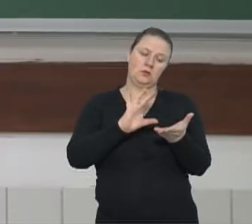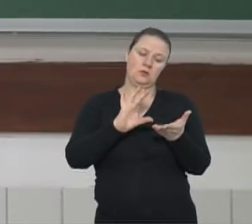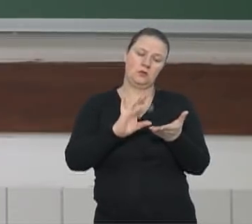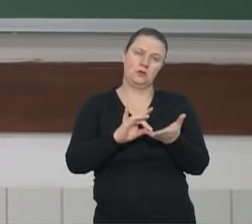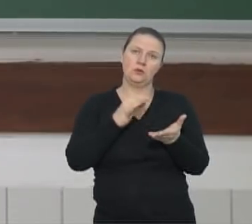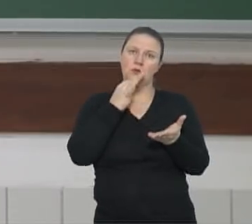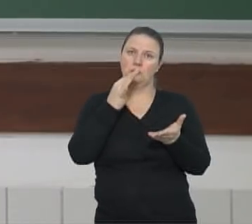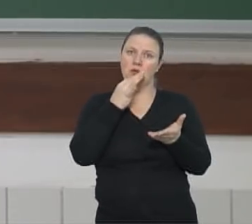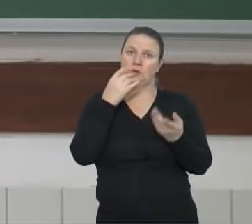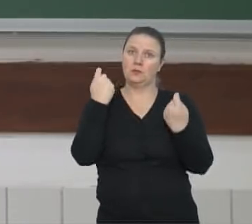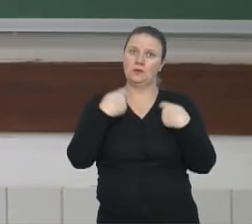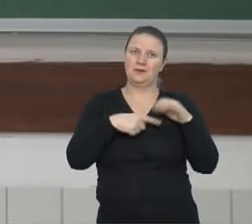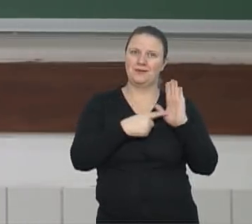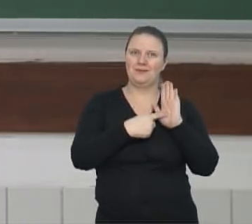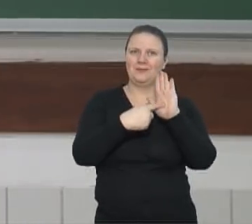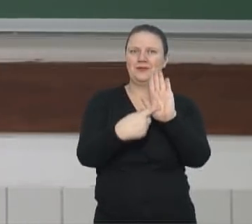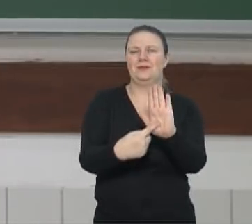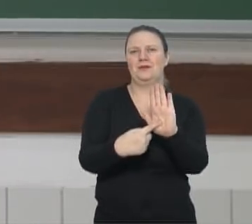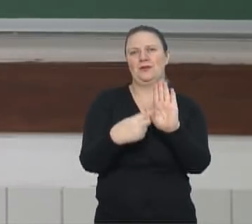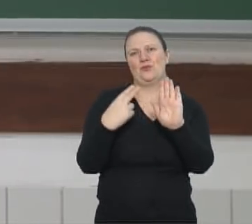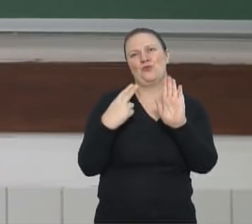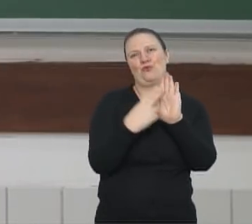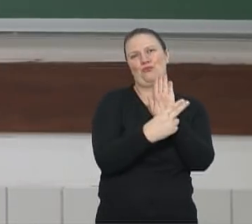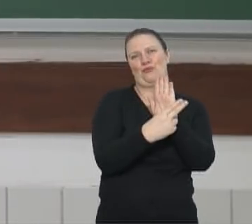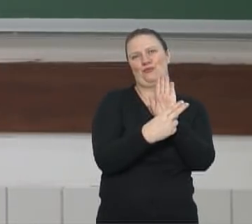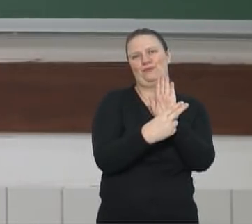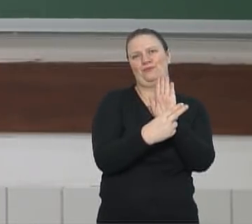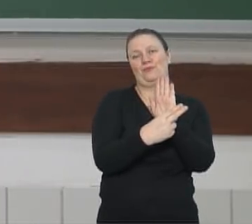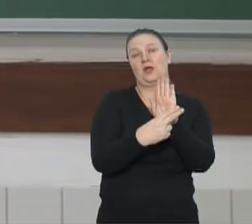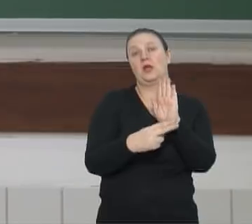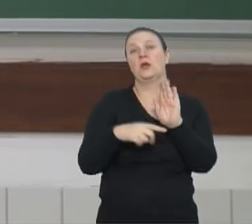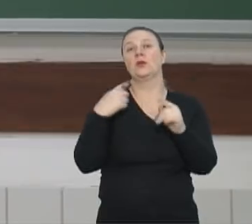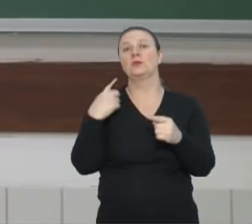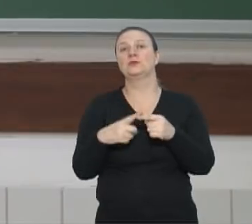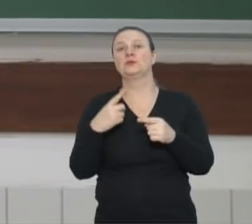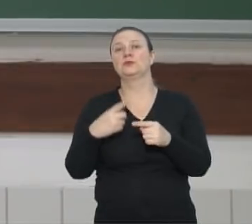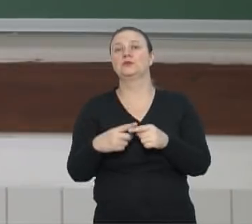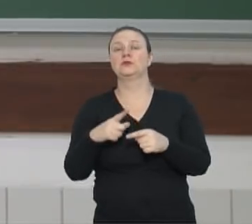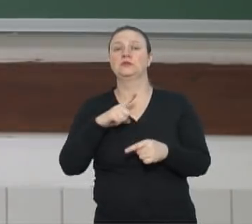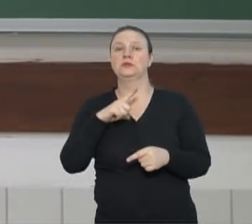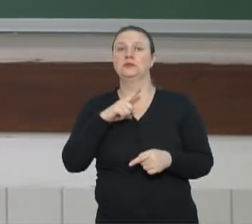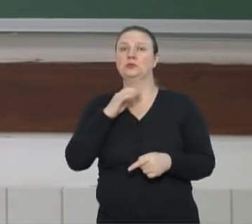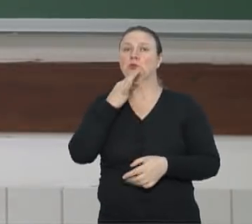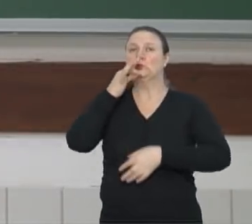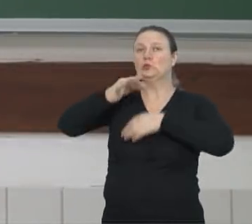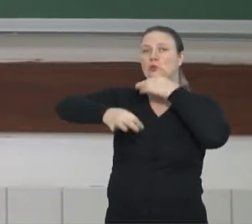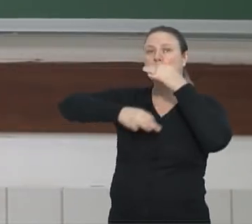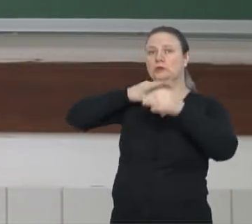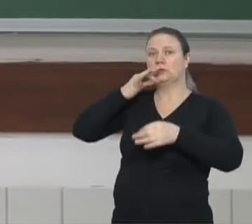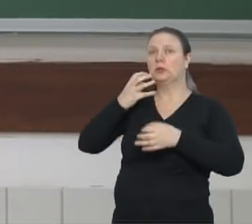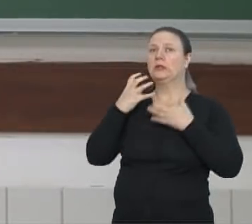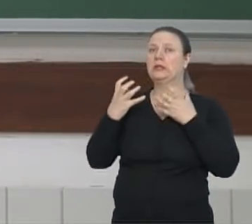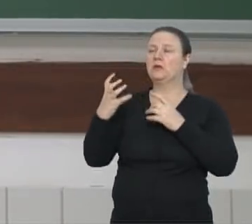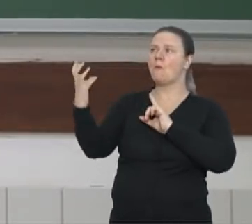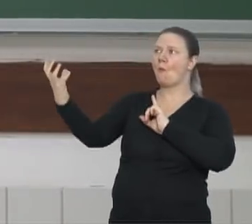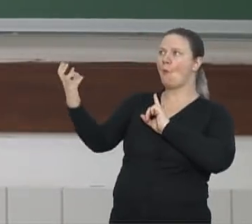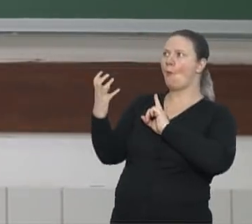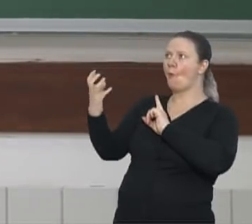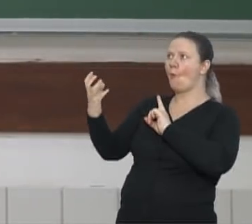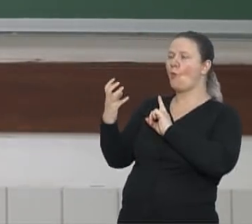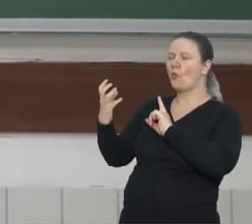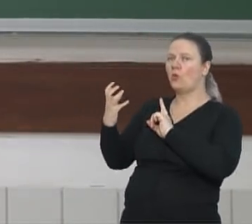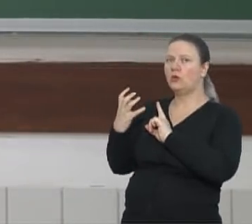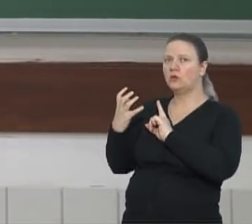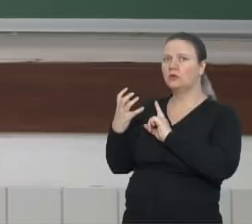que ter o nome da pessoa justamente por quê? Porque se ele está colocando aqueles argumentos, ele está me convencendo de alguma coisa, então